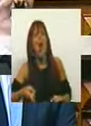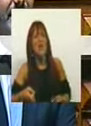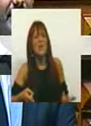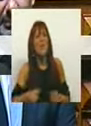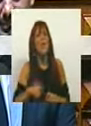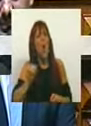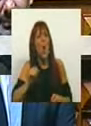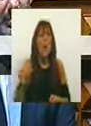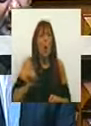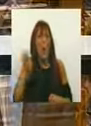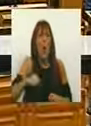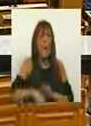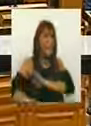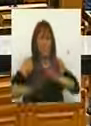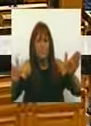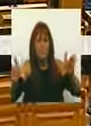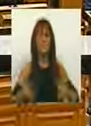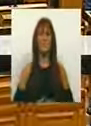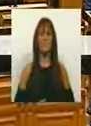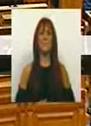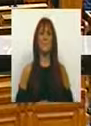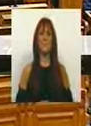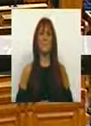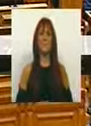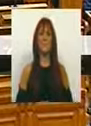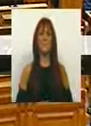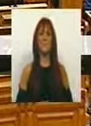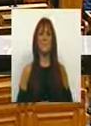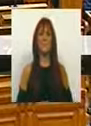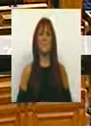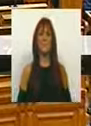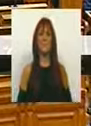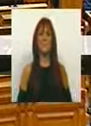e se concorda ou se não concorda. Sr. Primeiro-Ministro.